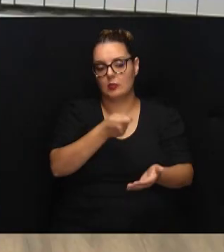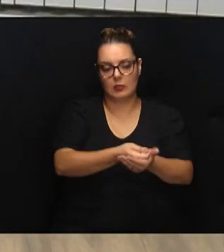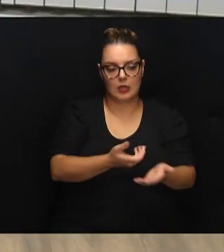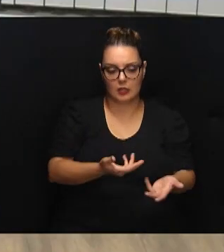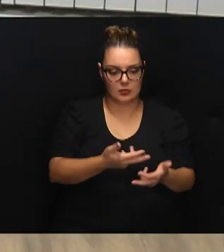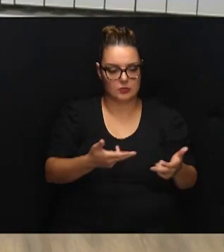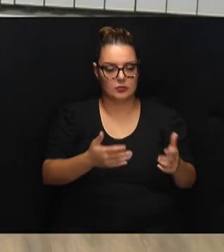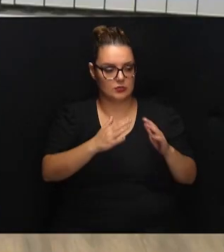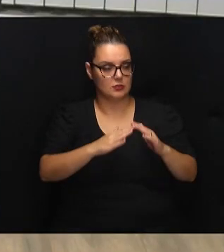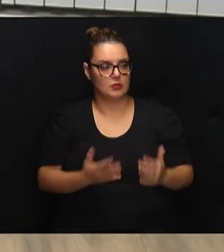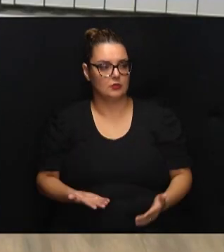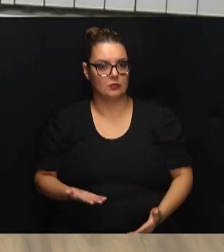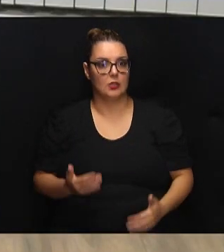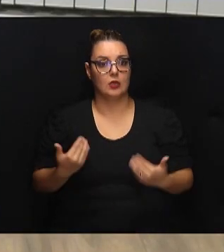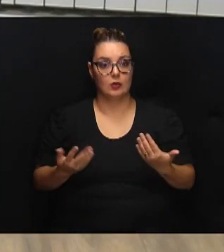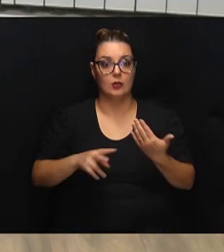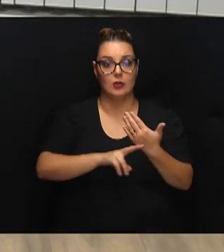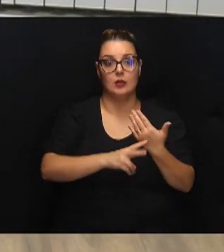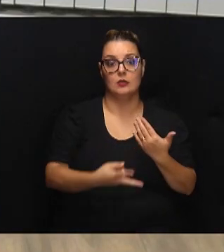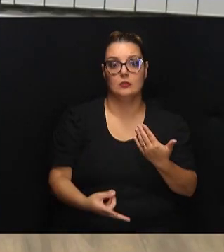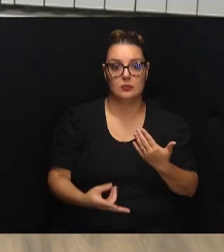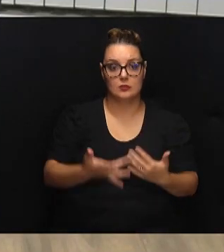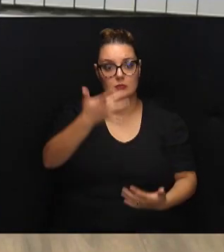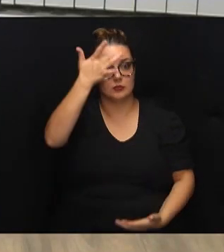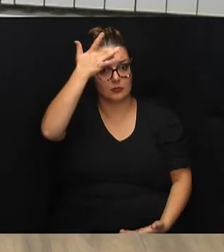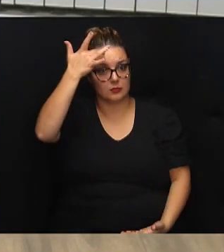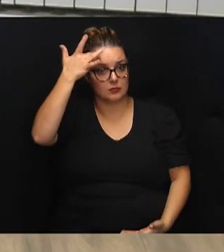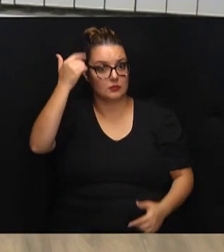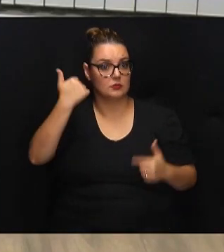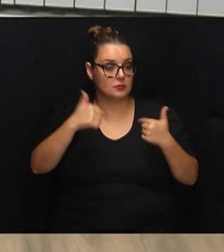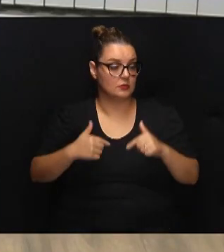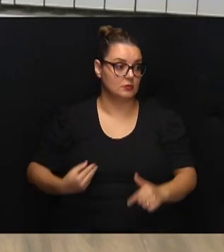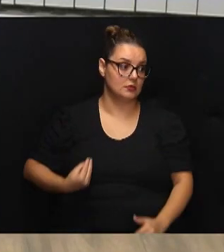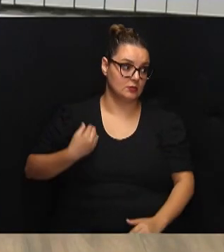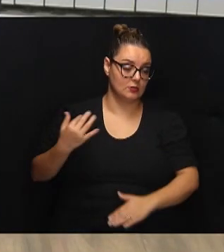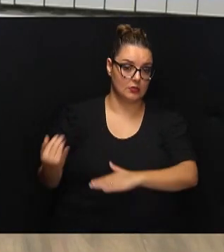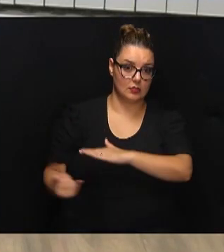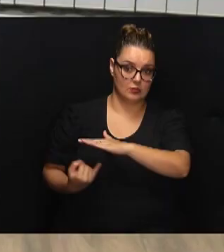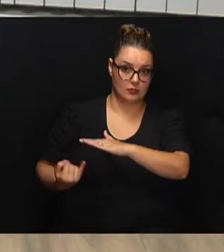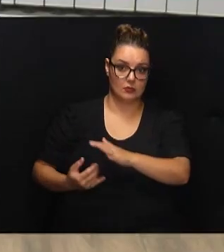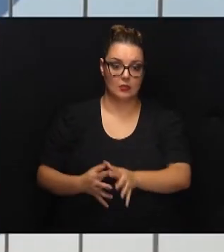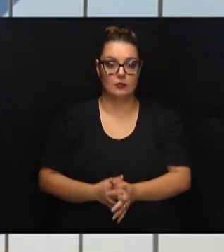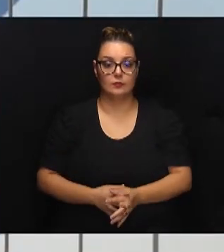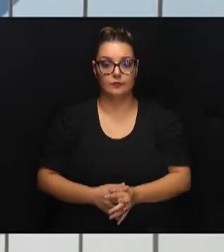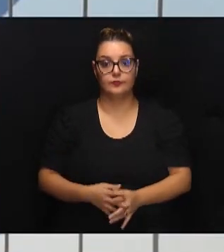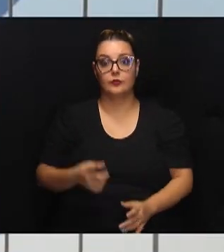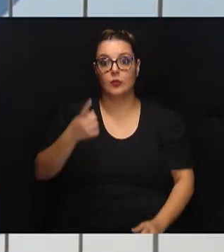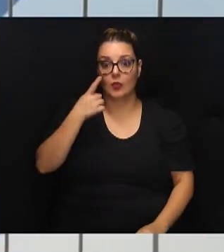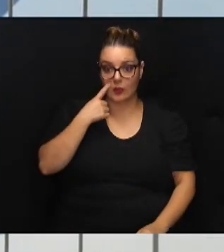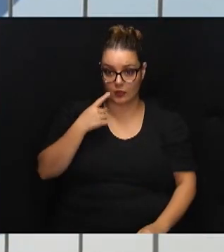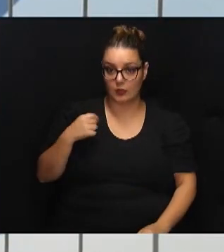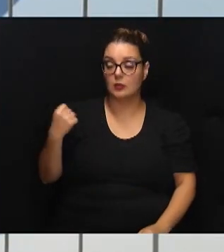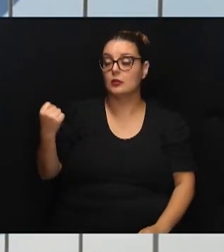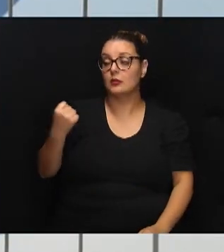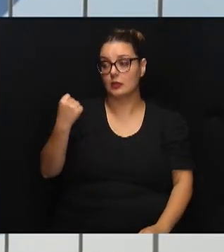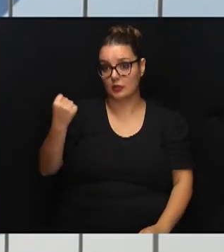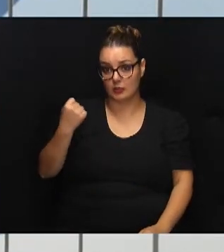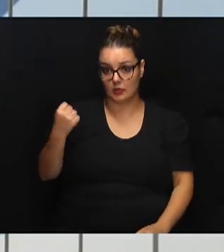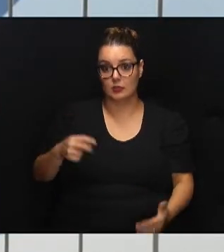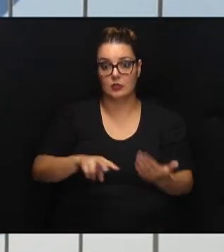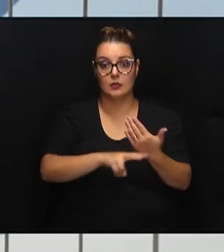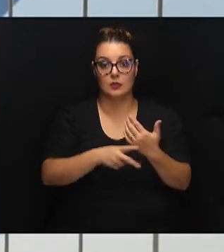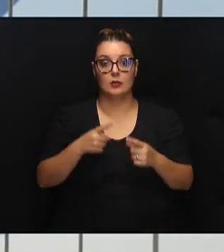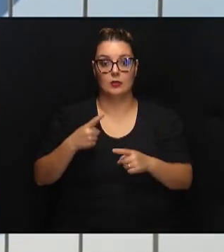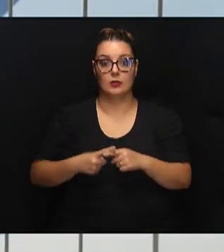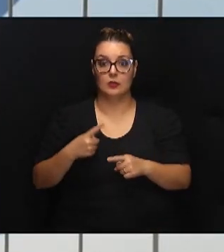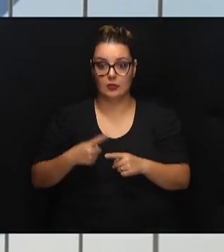saúde mental desse trabalhador que vive na informalidade? Olha, é muito grave esse impacto,